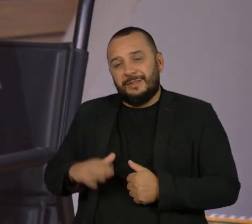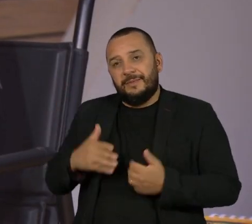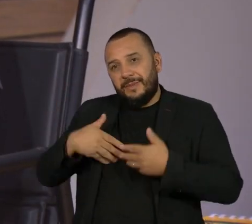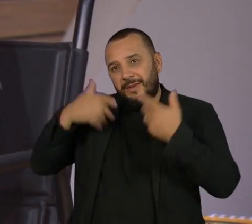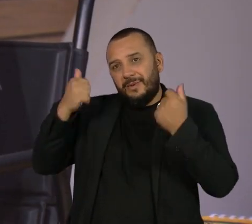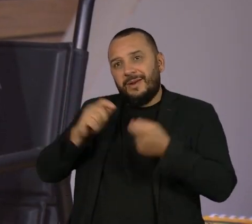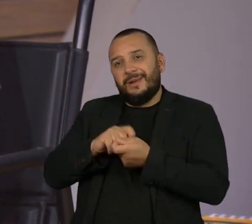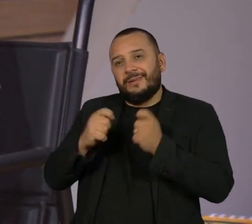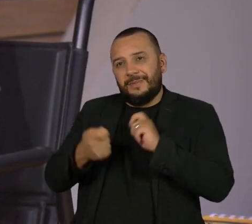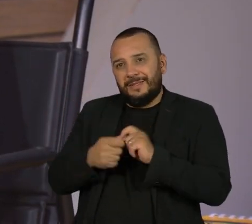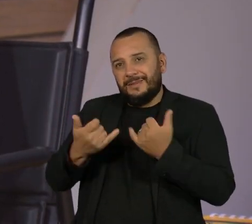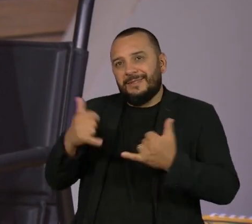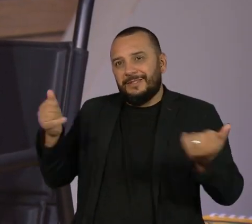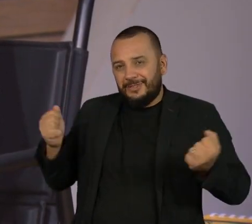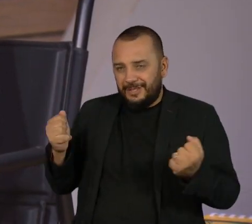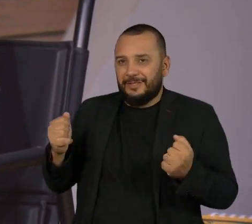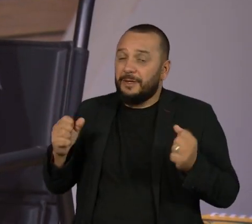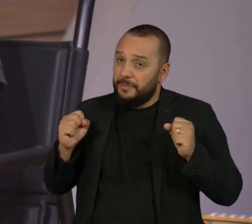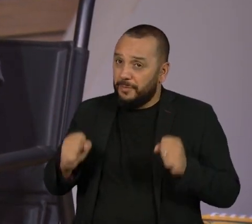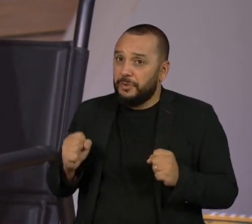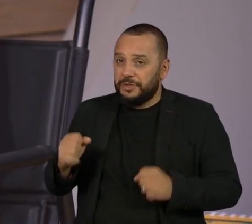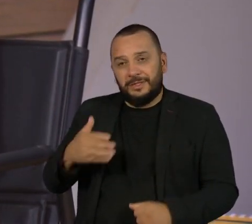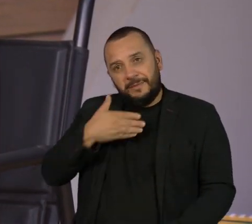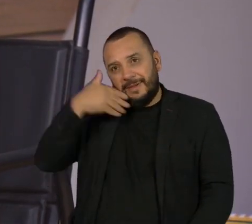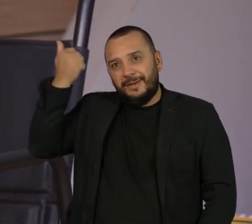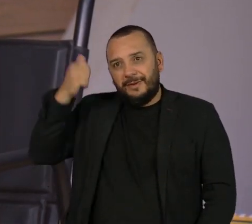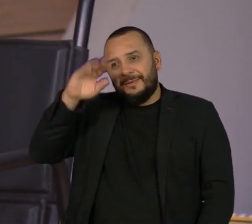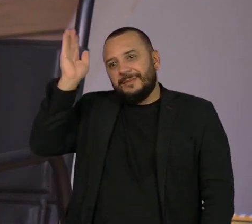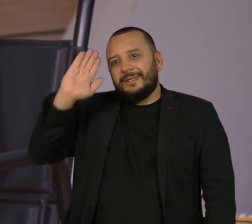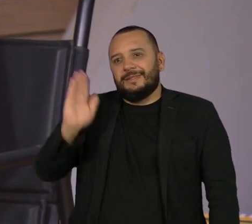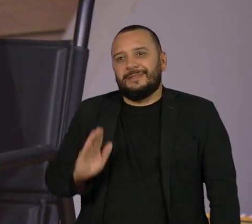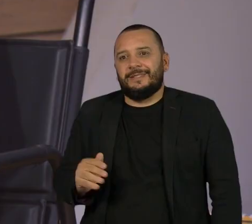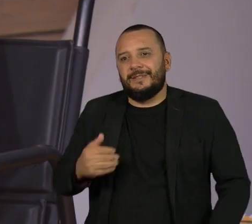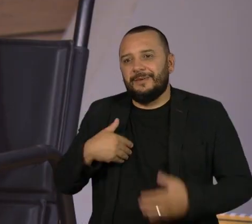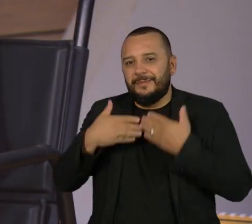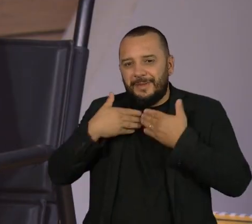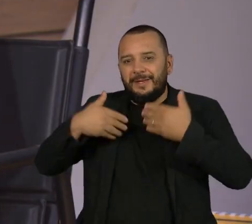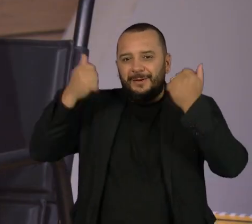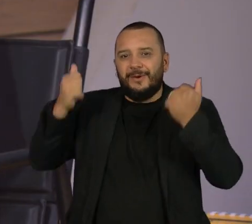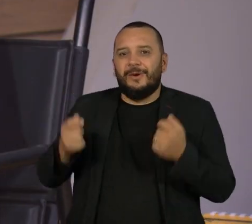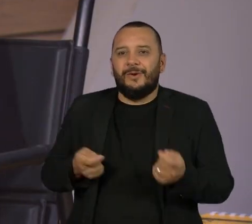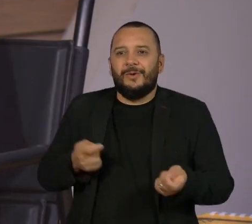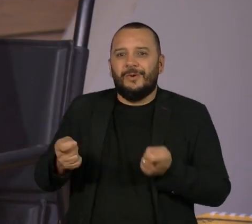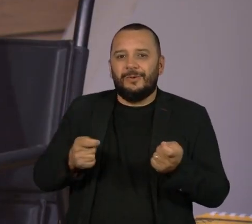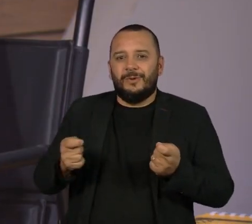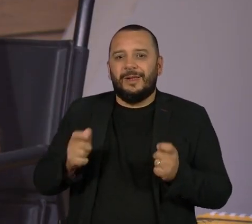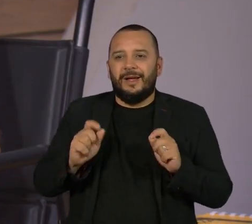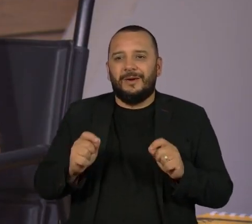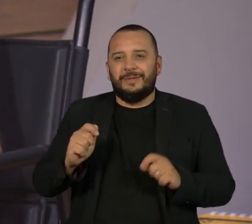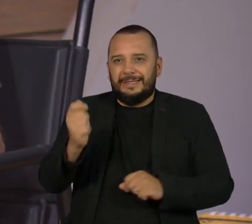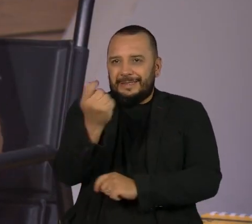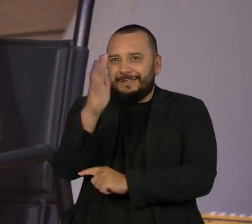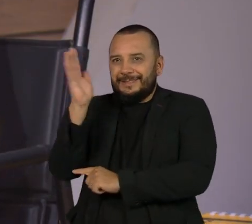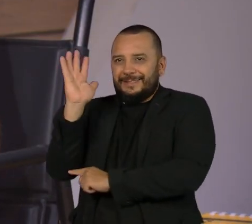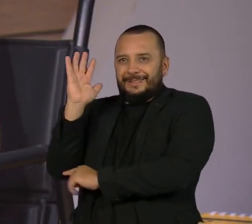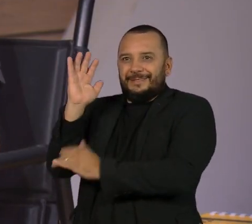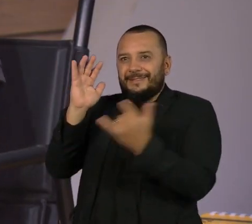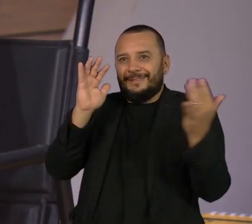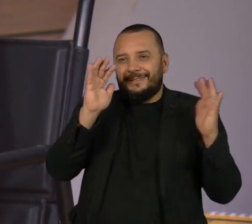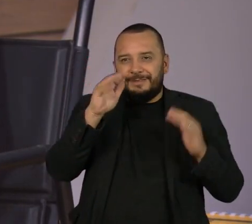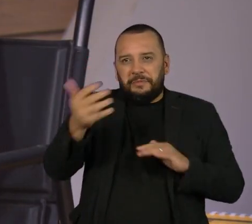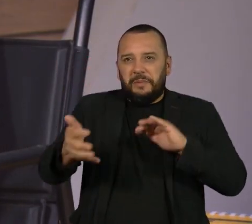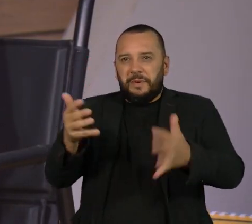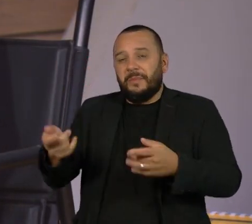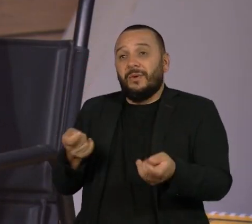transição energética, podia ser o melhor. O Brasil é o melhor se for controlar os desmatamentos. Sabe como fazer isso, já fez